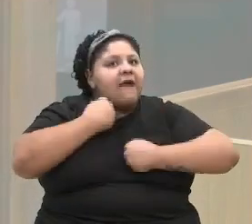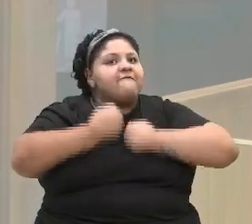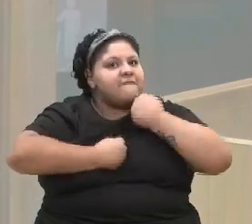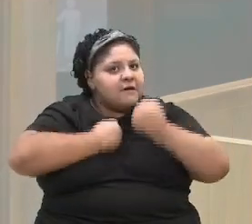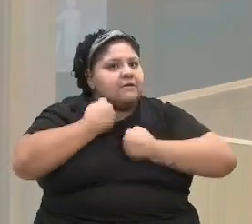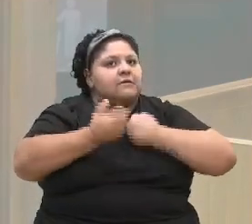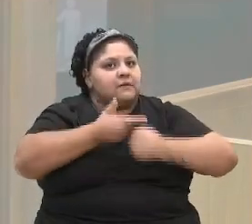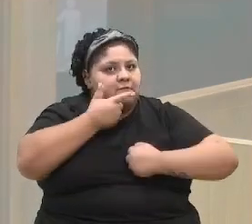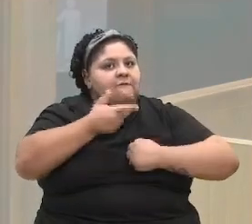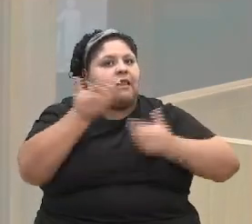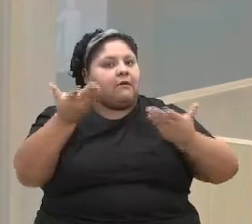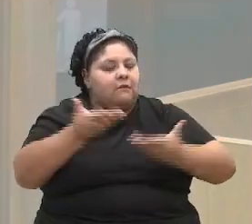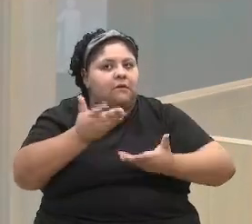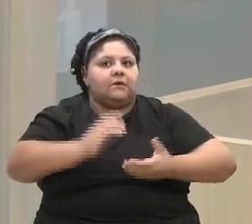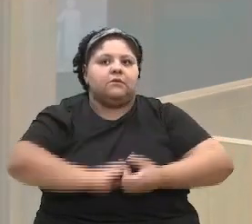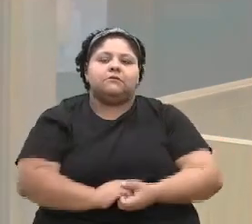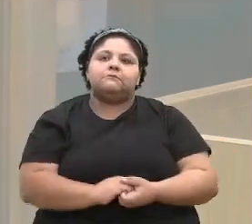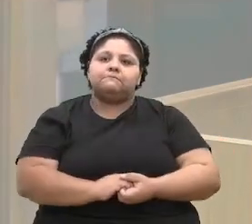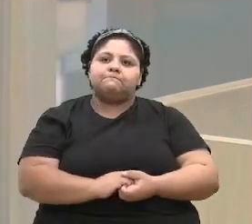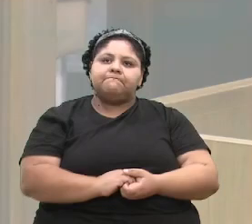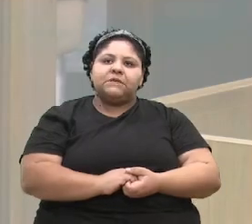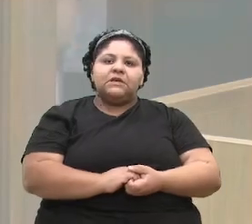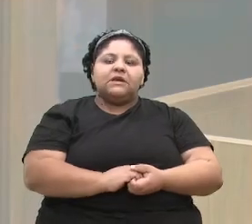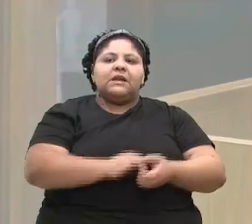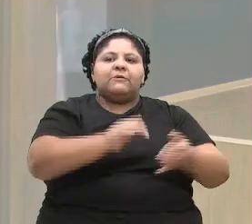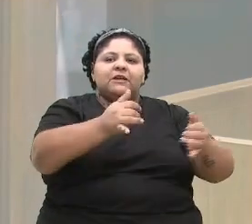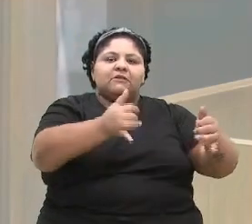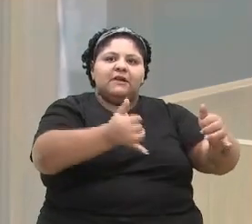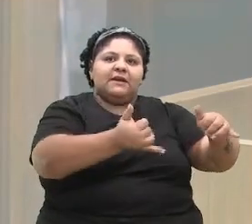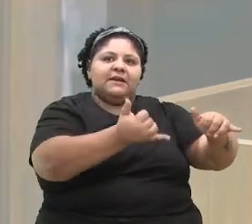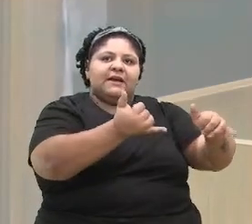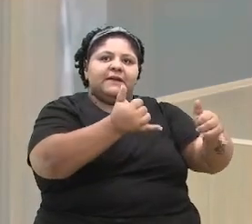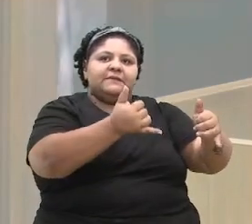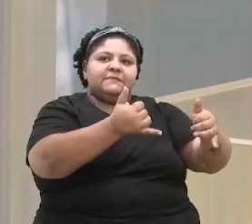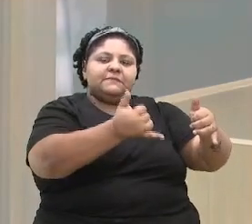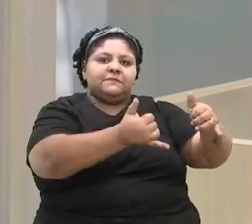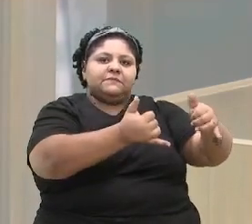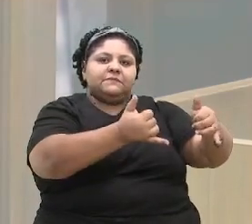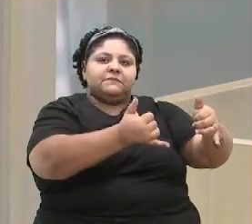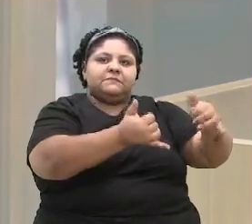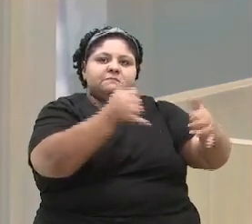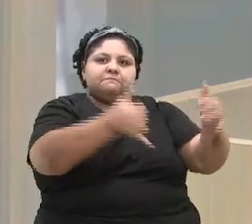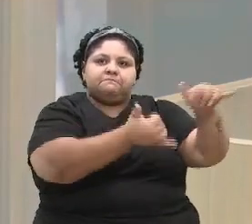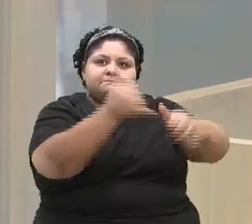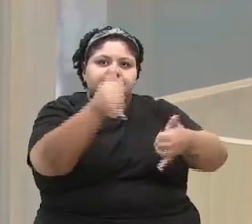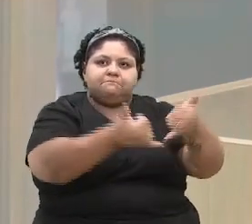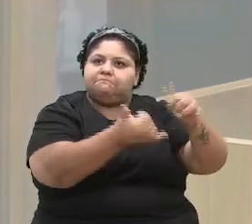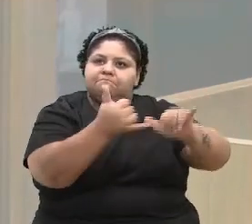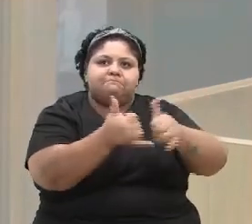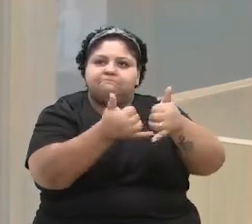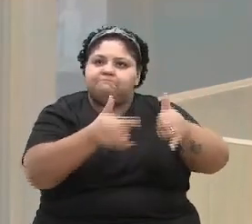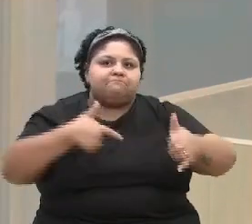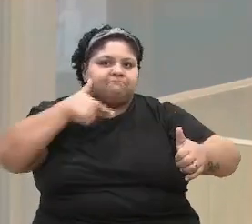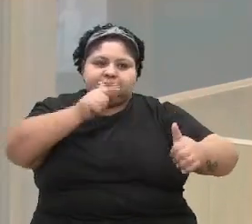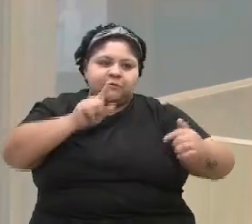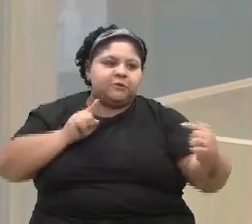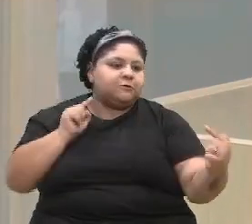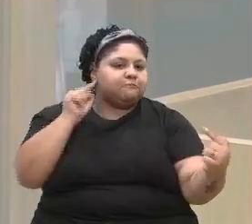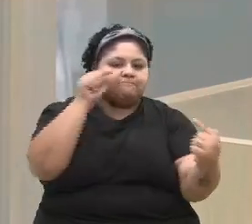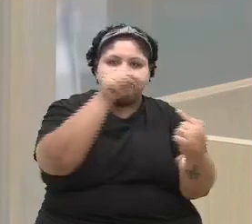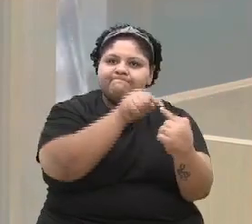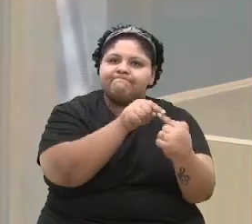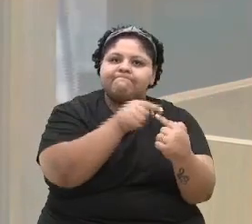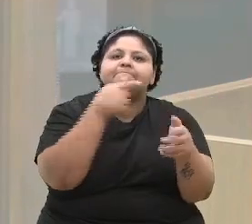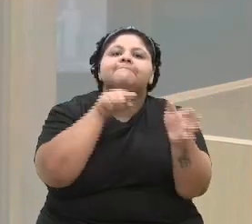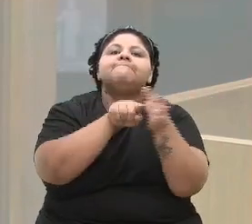vocês. O laboratório Takeda alega que o remédio não atingiu os objetivos deles. E eu